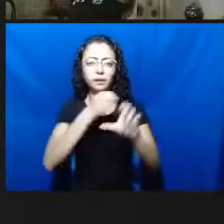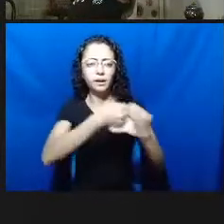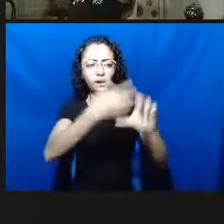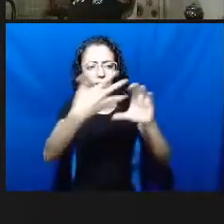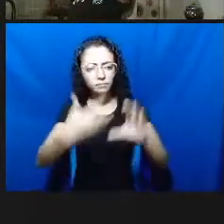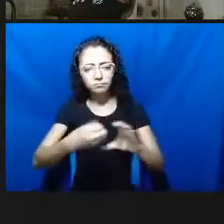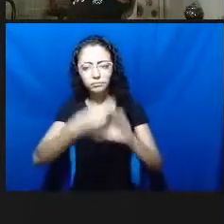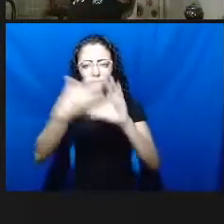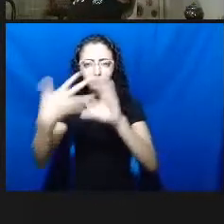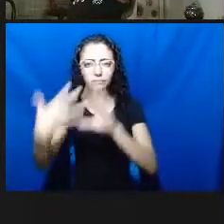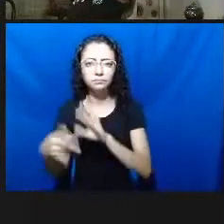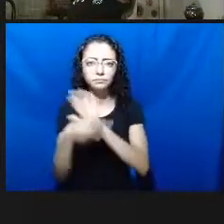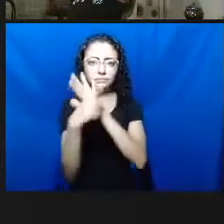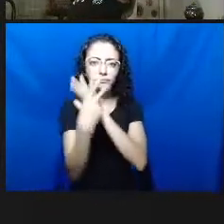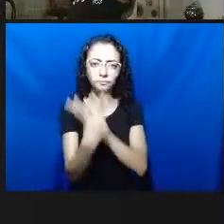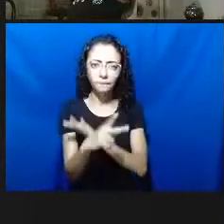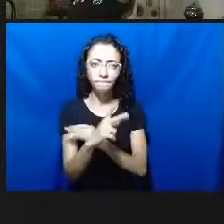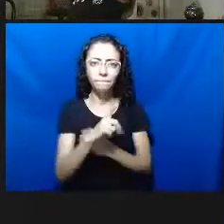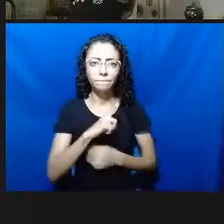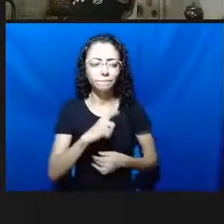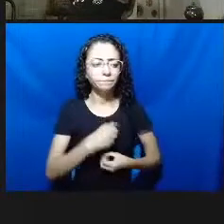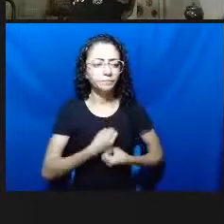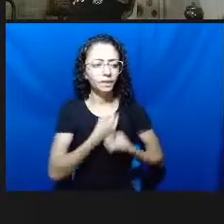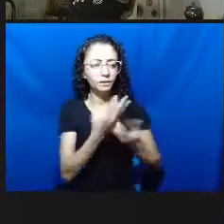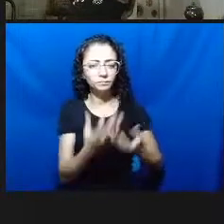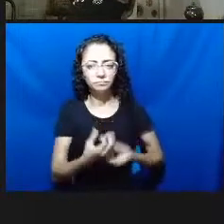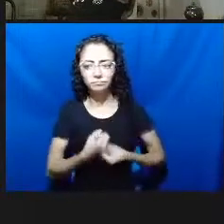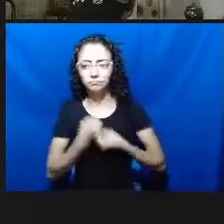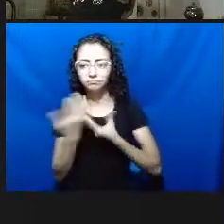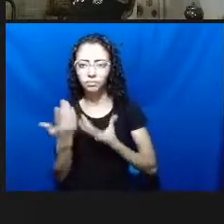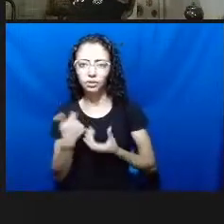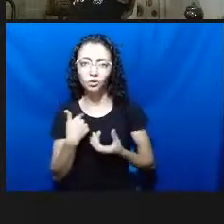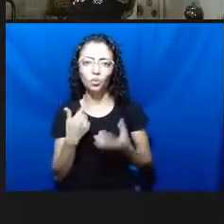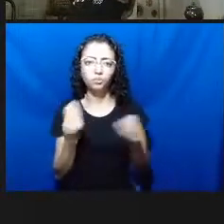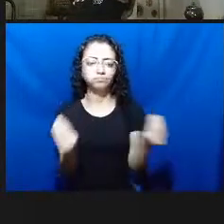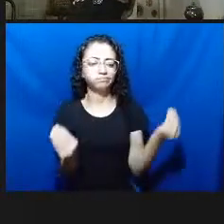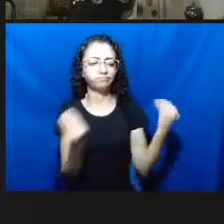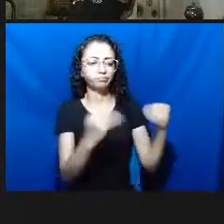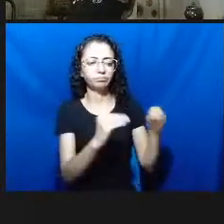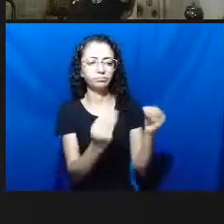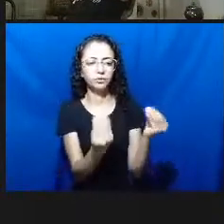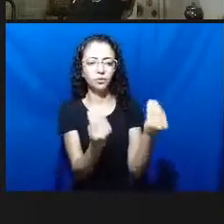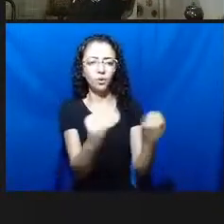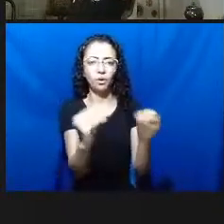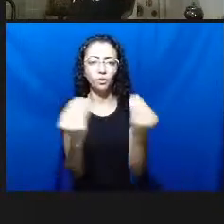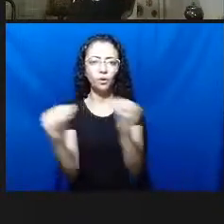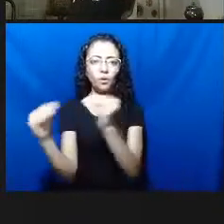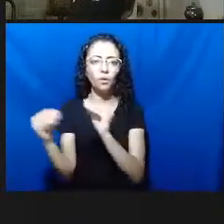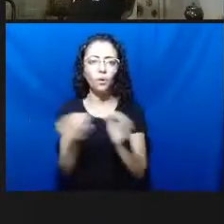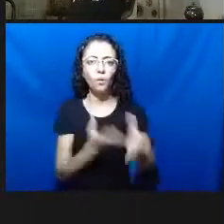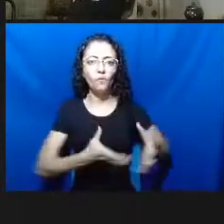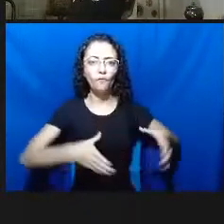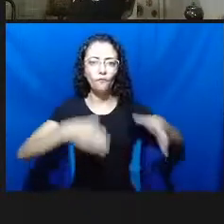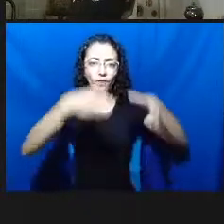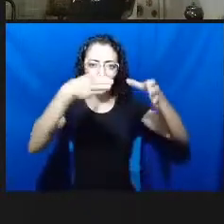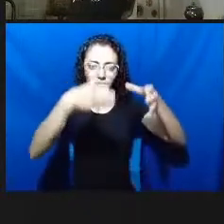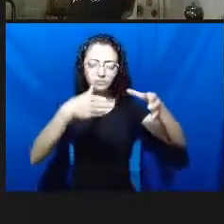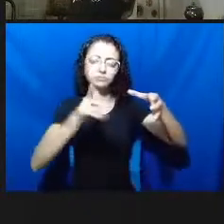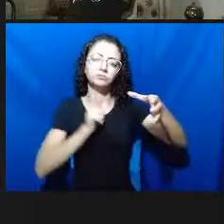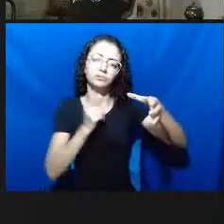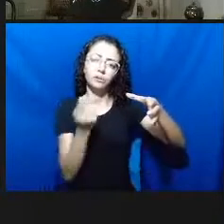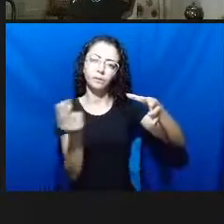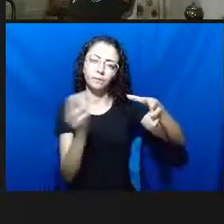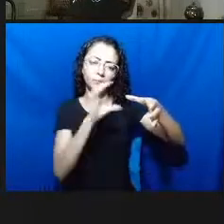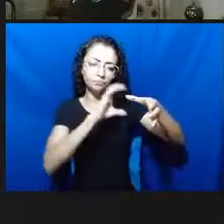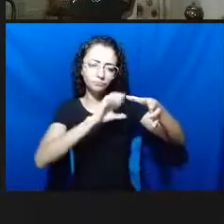e eu deixei em cada lugar desse um vaso, então eu chegava ali a poesia, tocava na